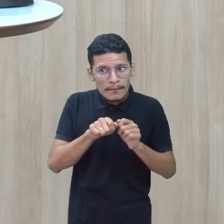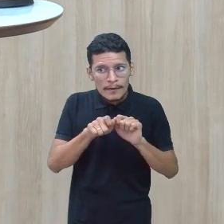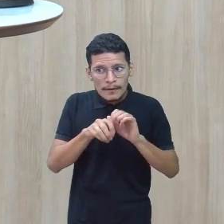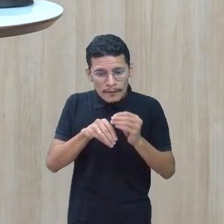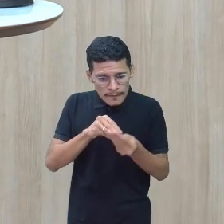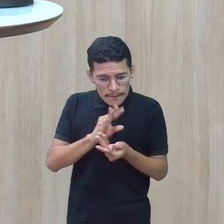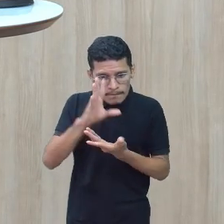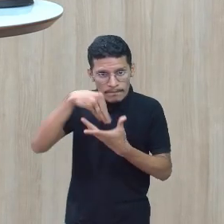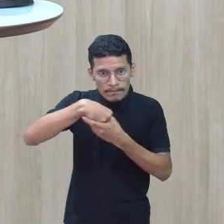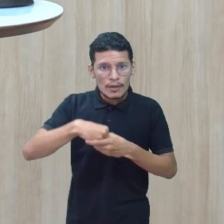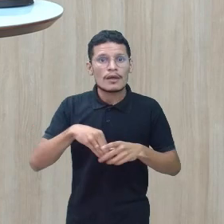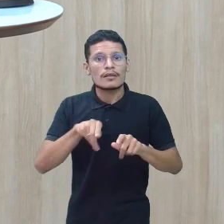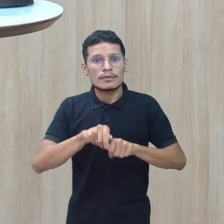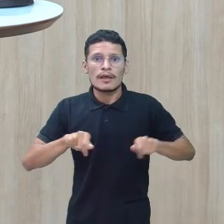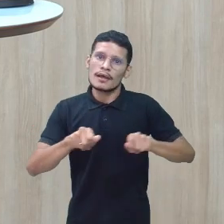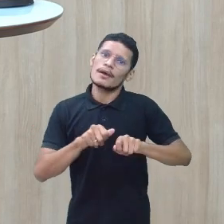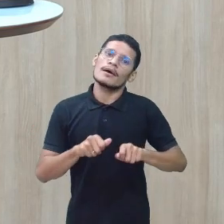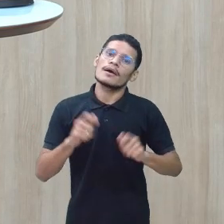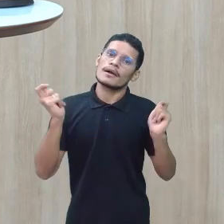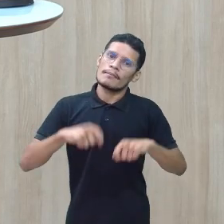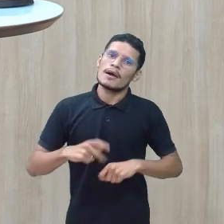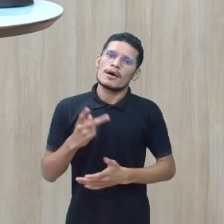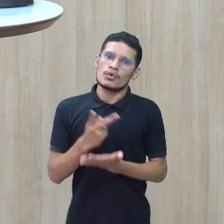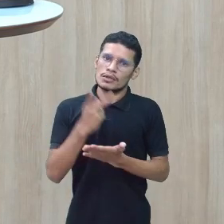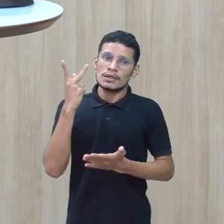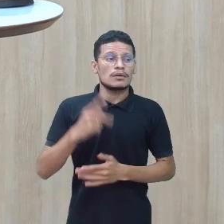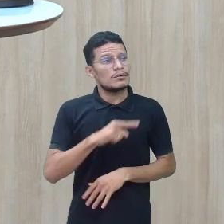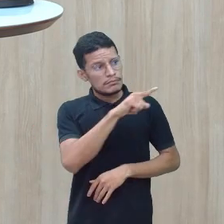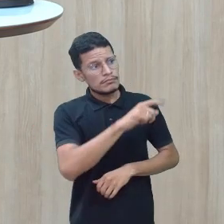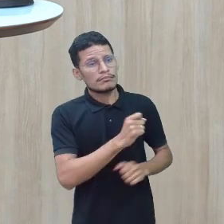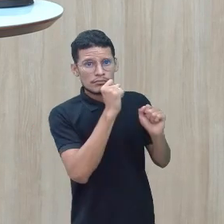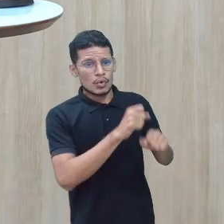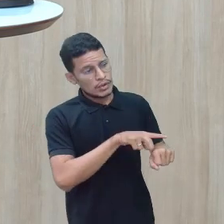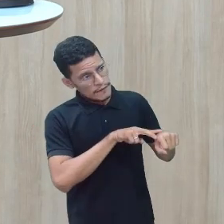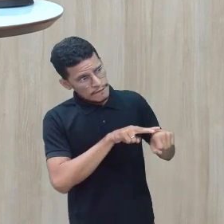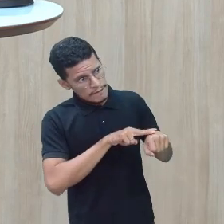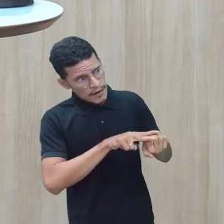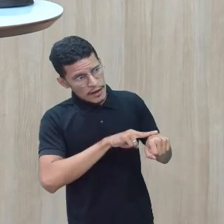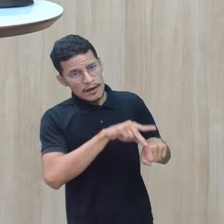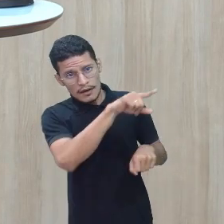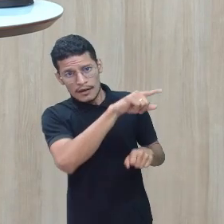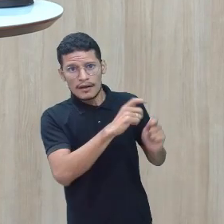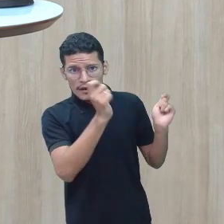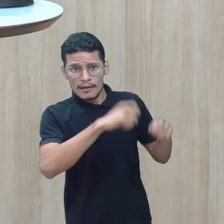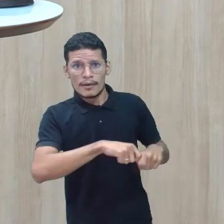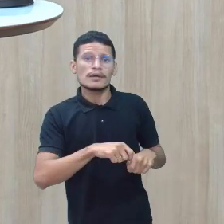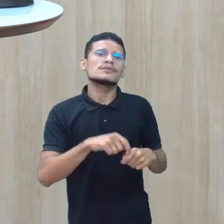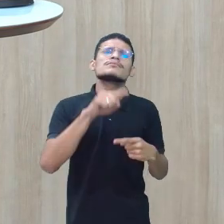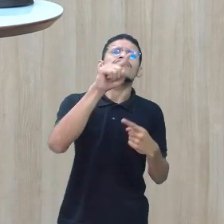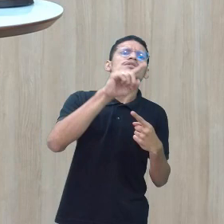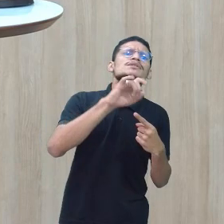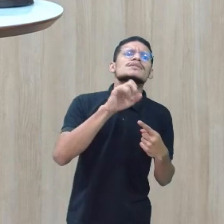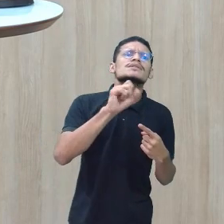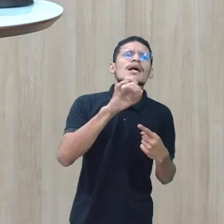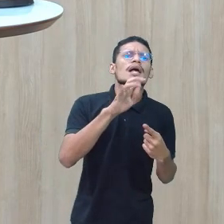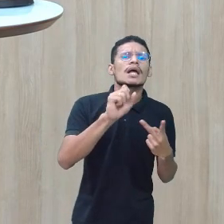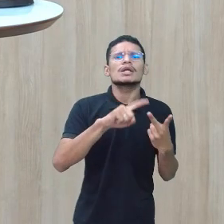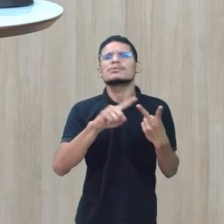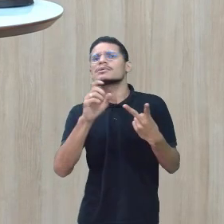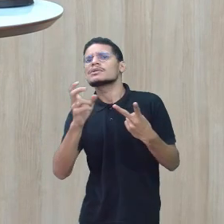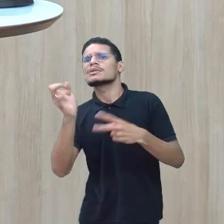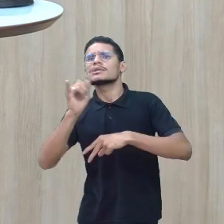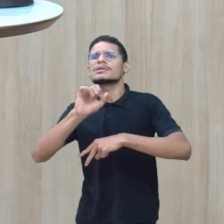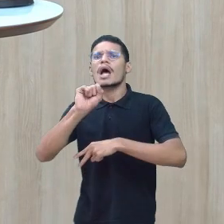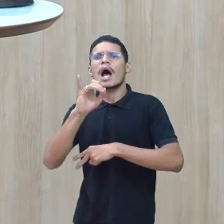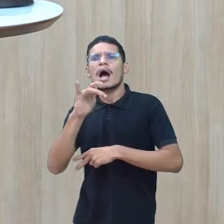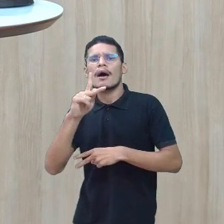ciclo acontecer. Tanto os vegetais, como os insetos, como os sapos, como as